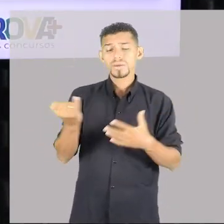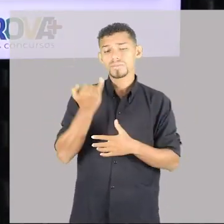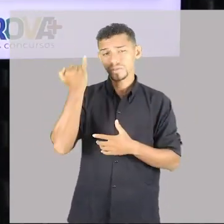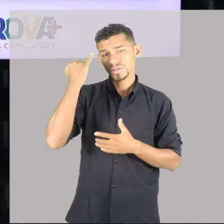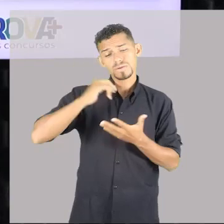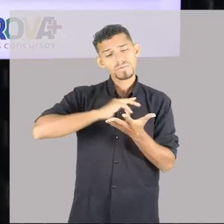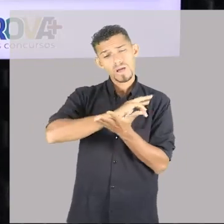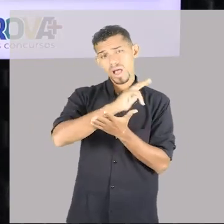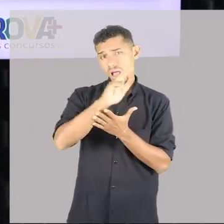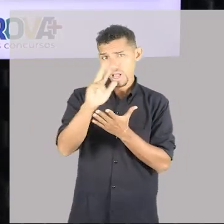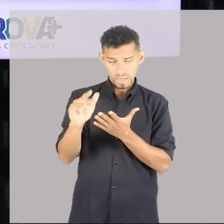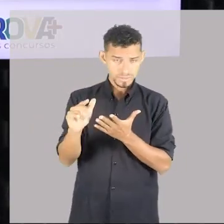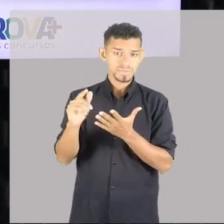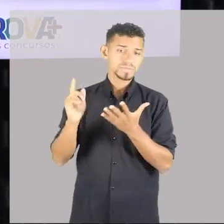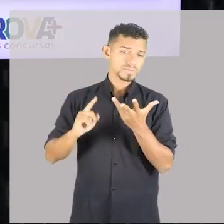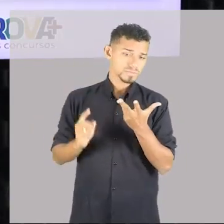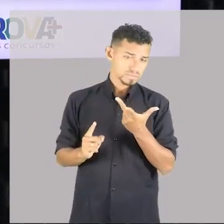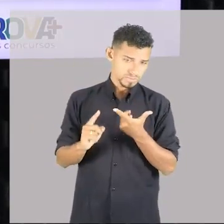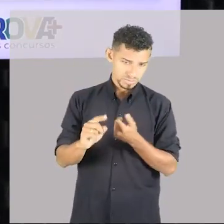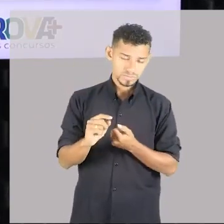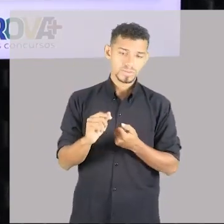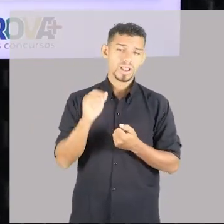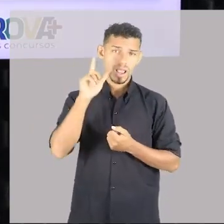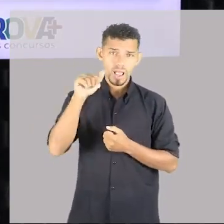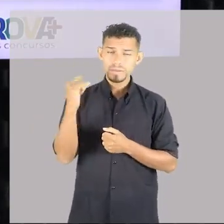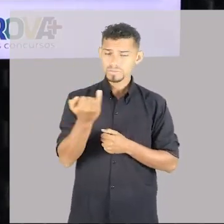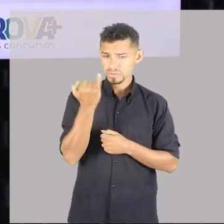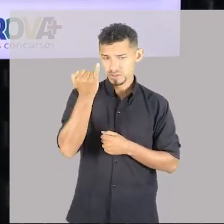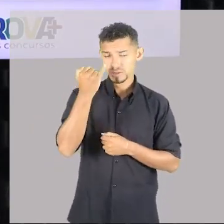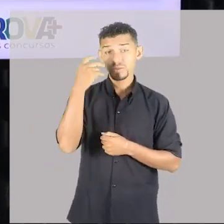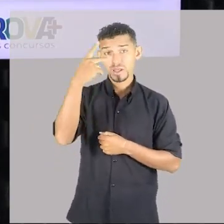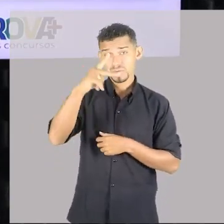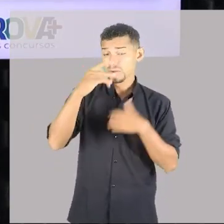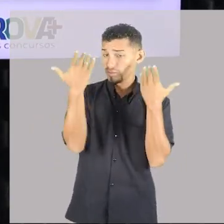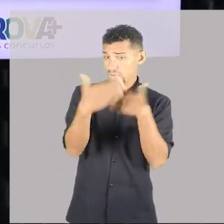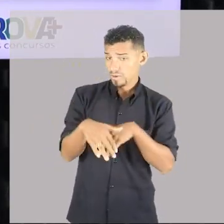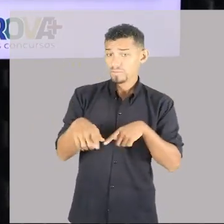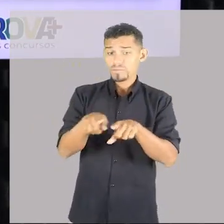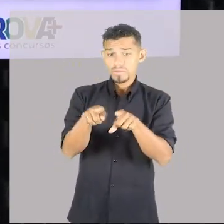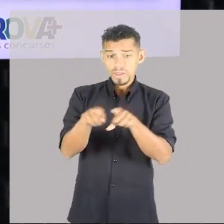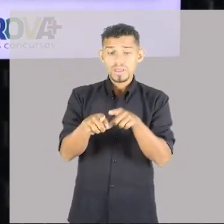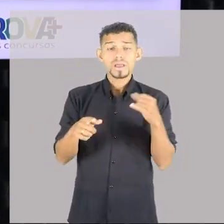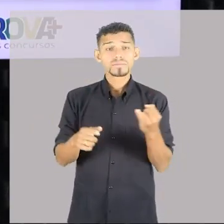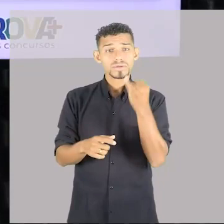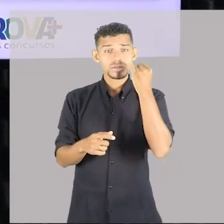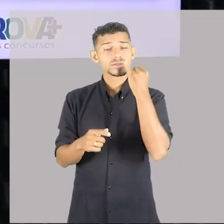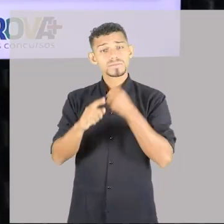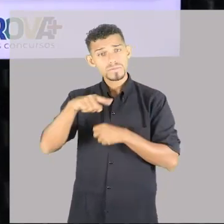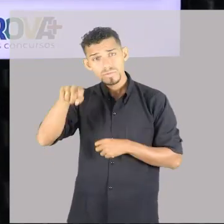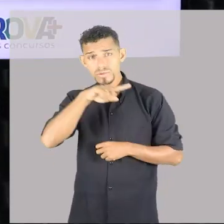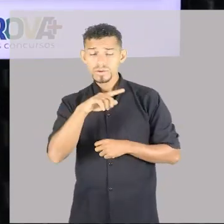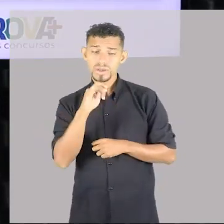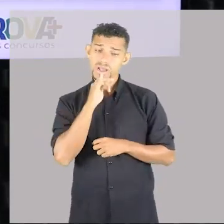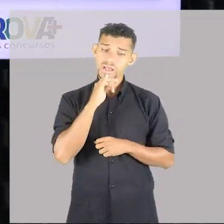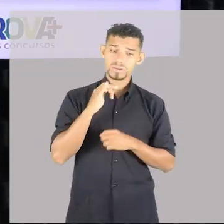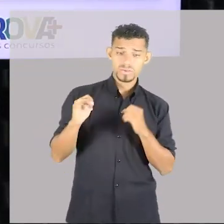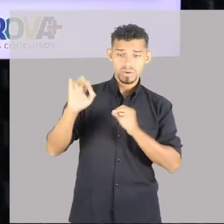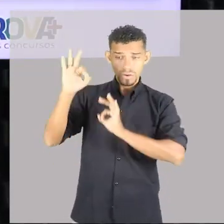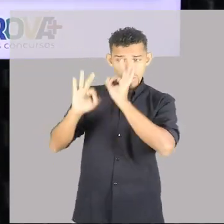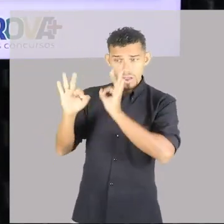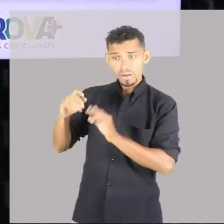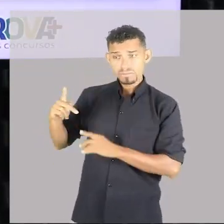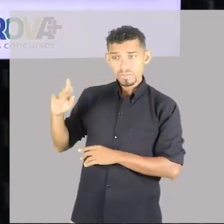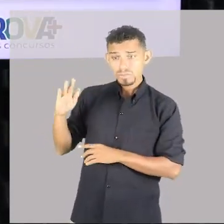diversos níveis, como eu já falei algumas vezes. Ele é importante para a sua prova, mas é importante também para você na sua carreira pública,